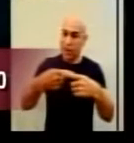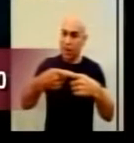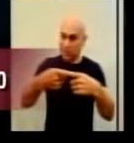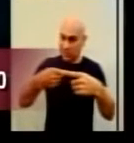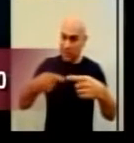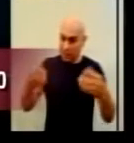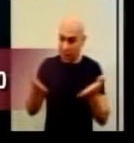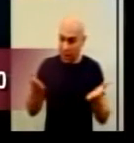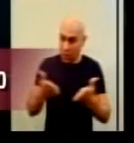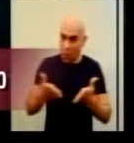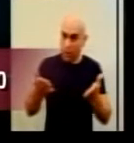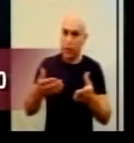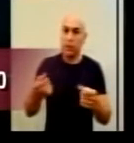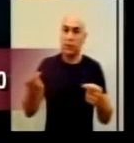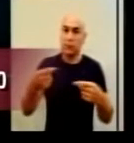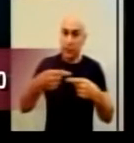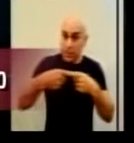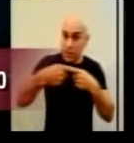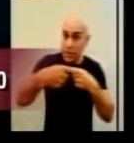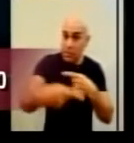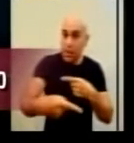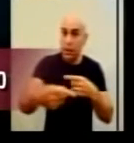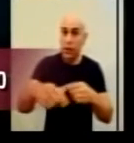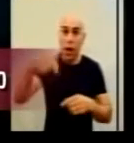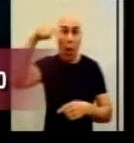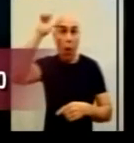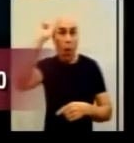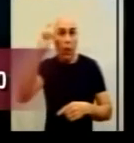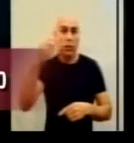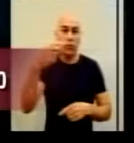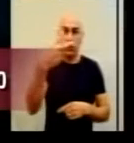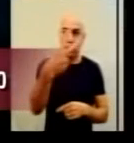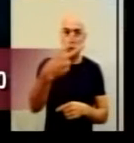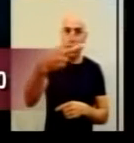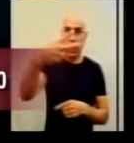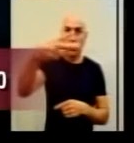recentes já são dessa semana, porque ontem nós anunciamos